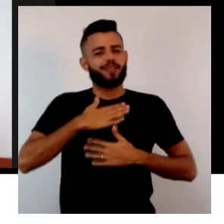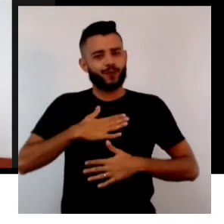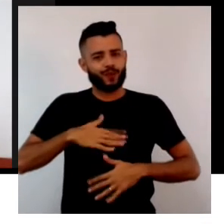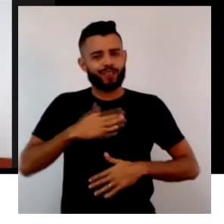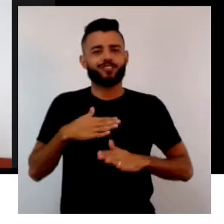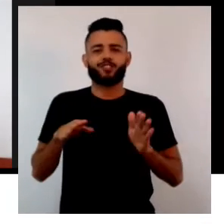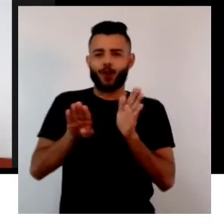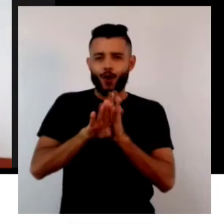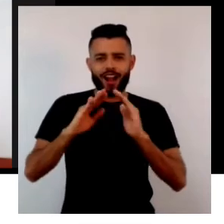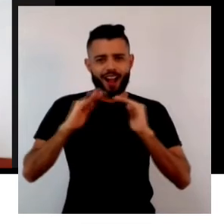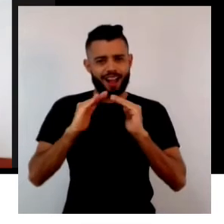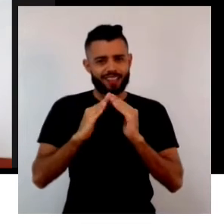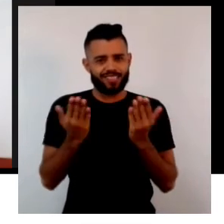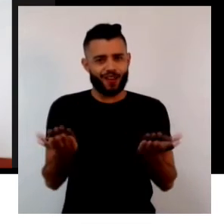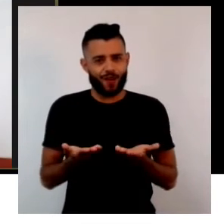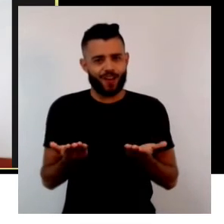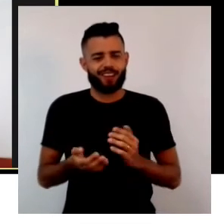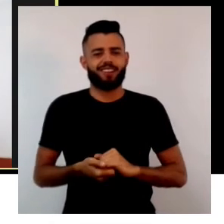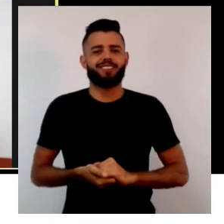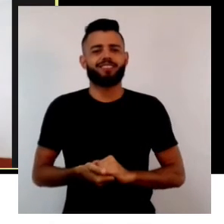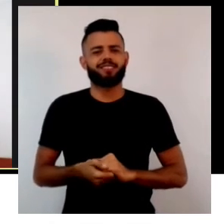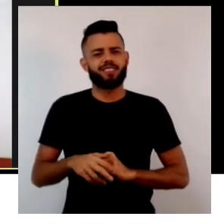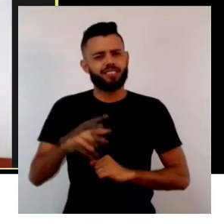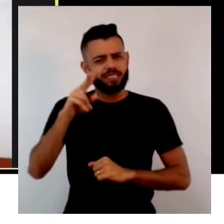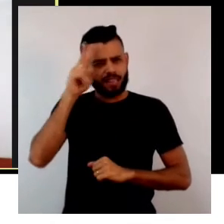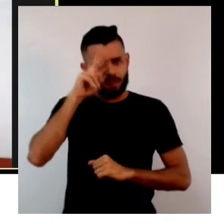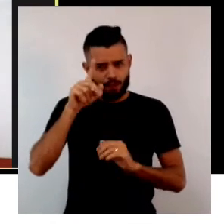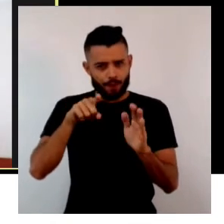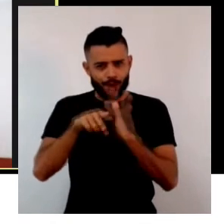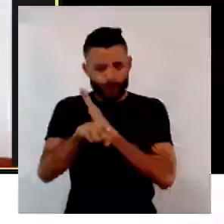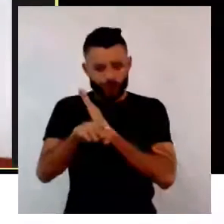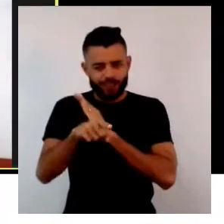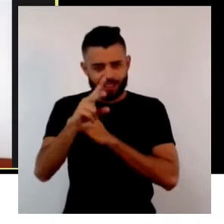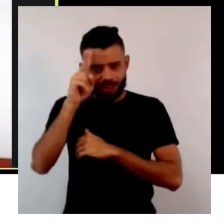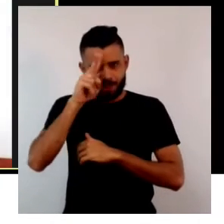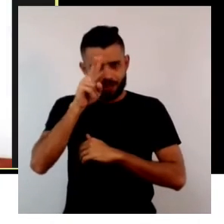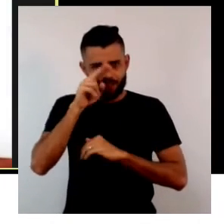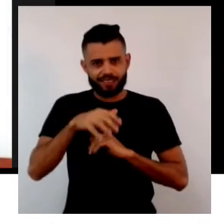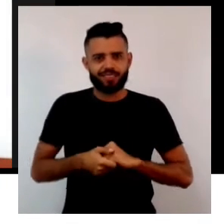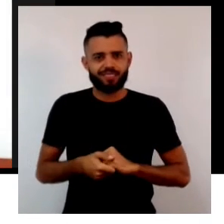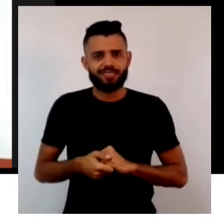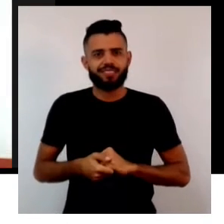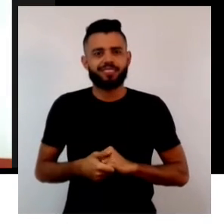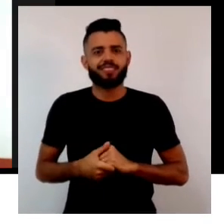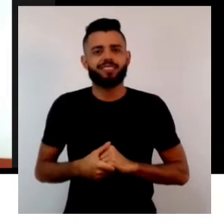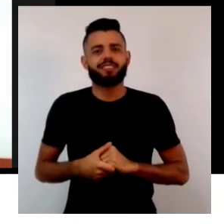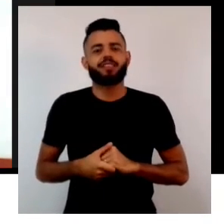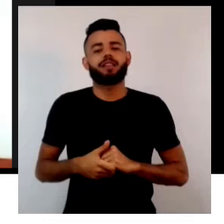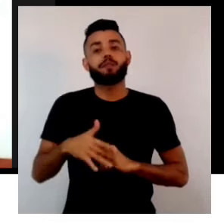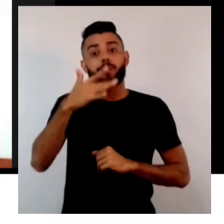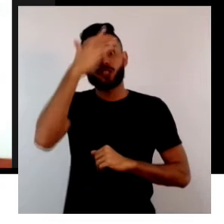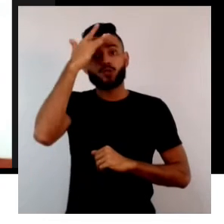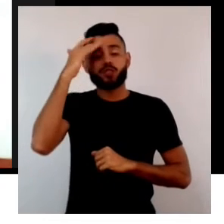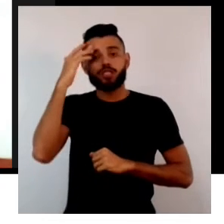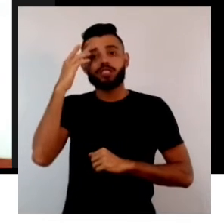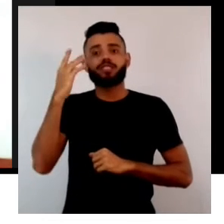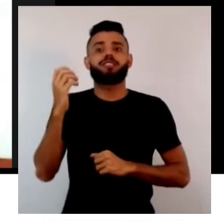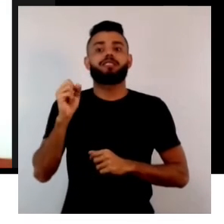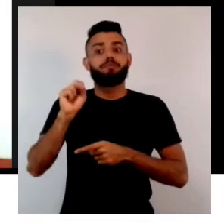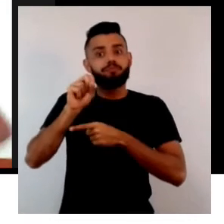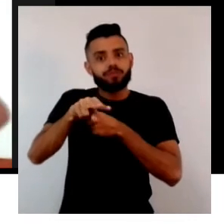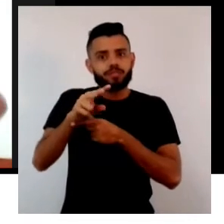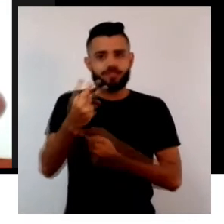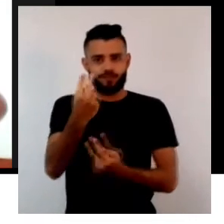Você deve se lembrar da pergunta, mas só para quem está entrando agora na